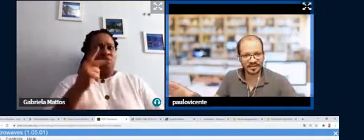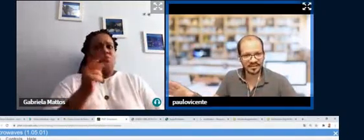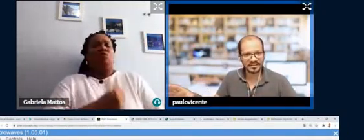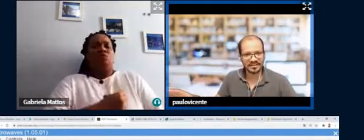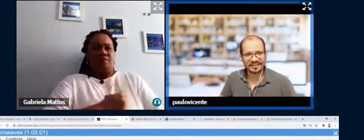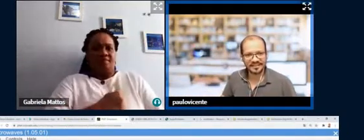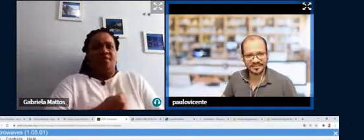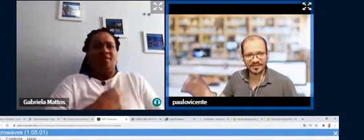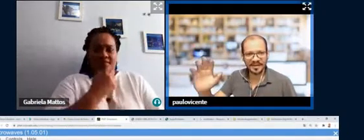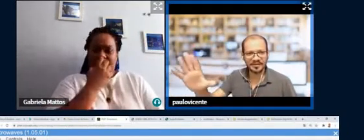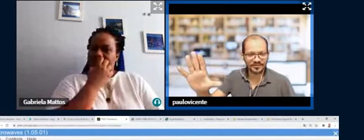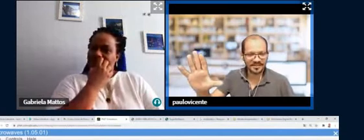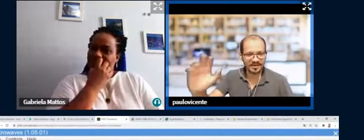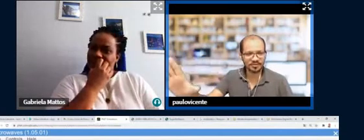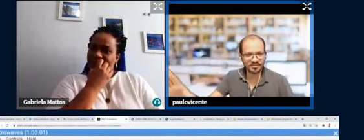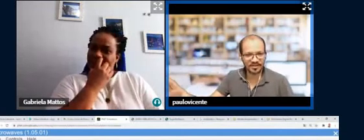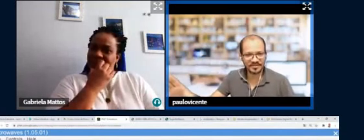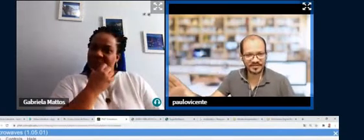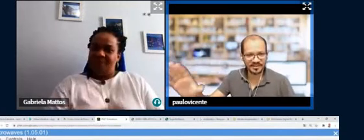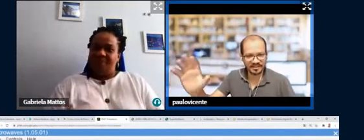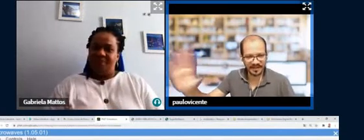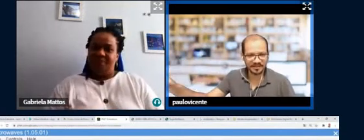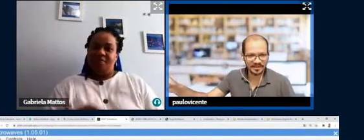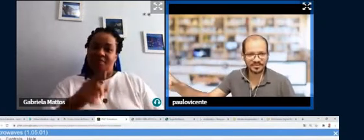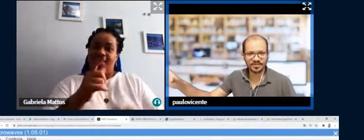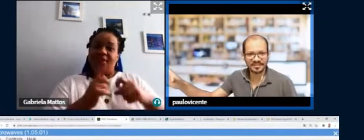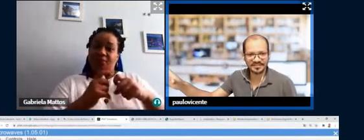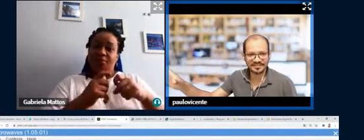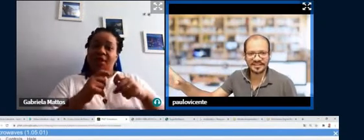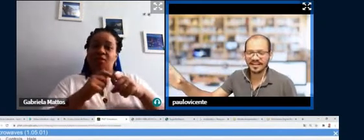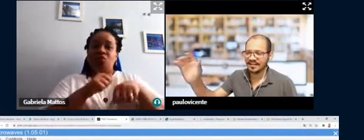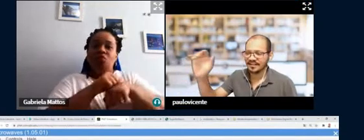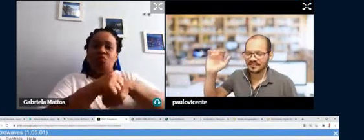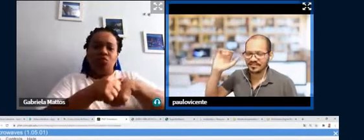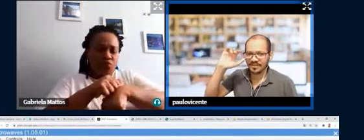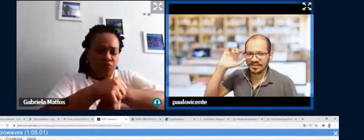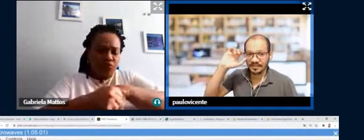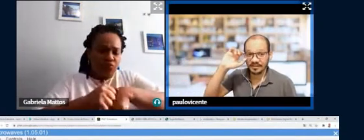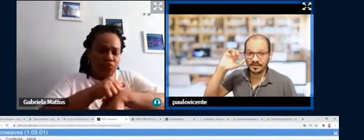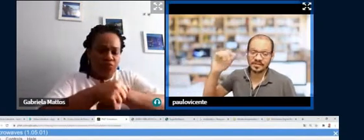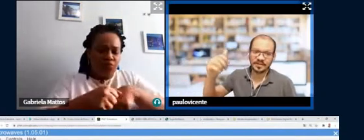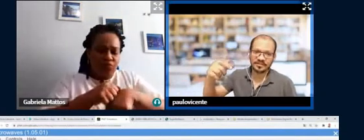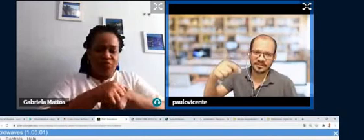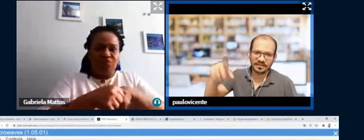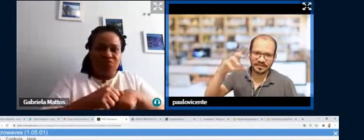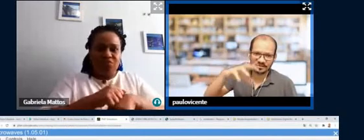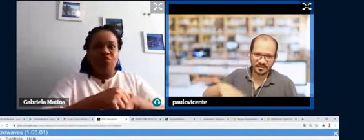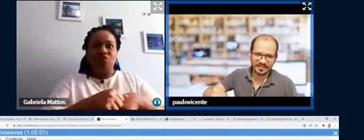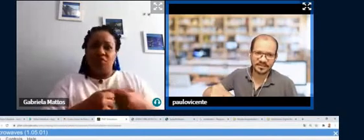não queira. Você vai no médico fazer uma ultrassonografia, é a aplicação de ondas. Só que,